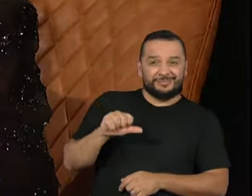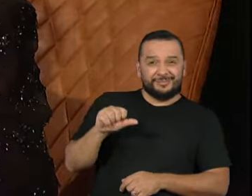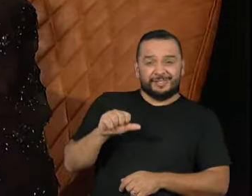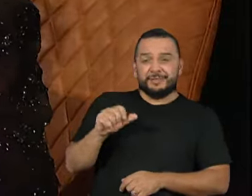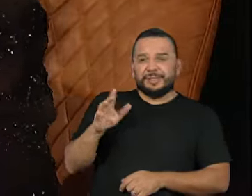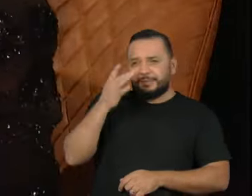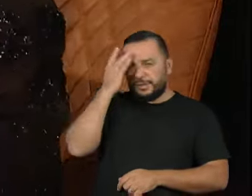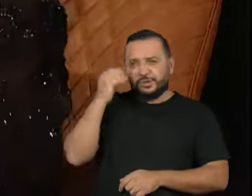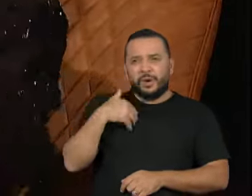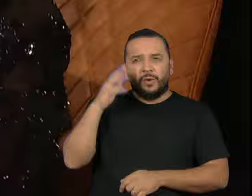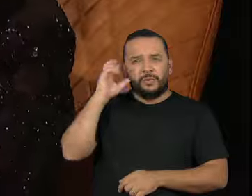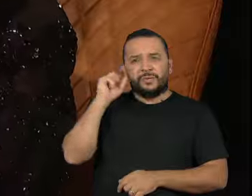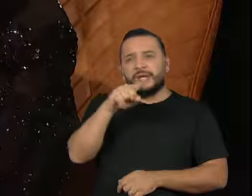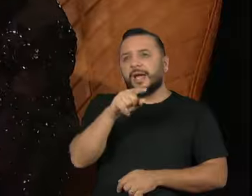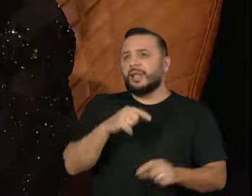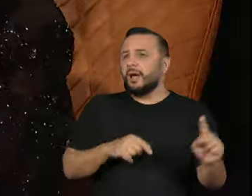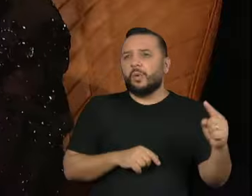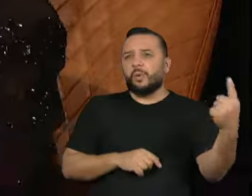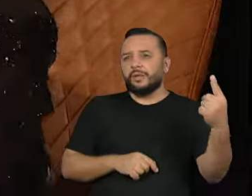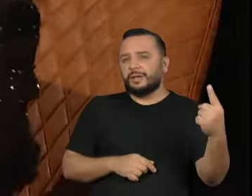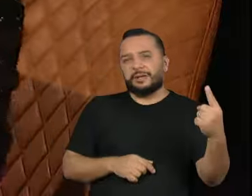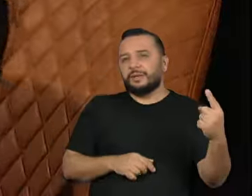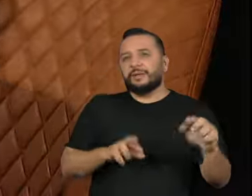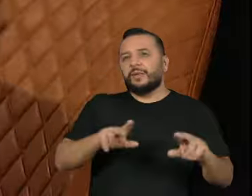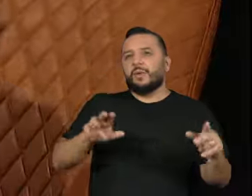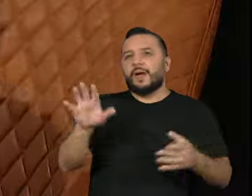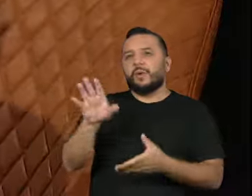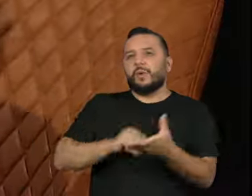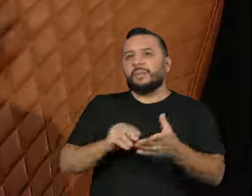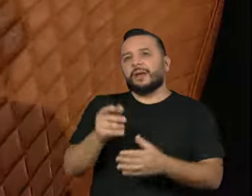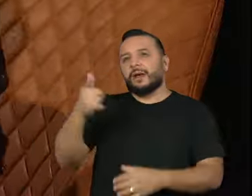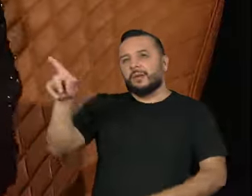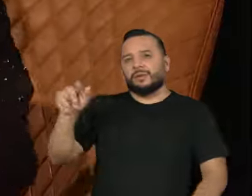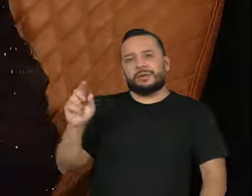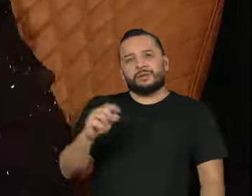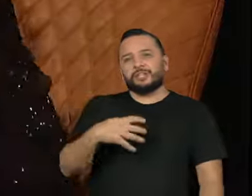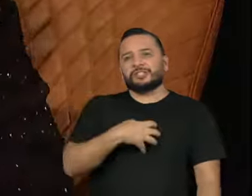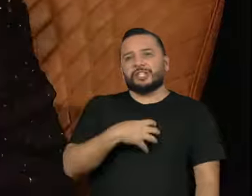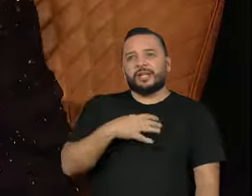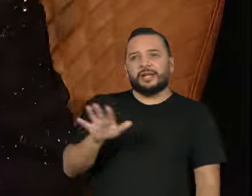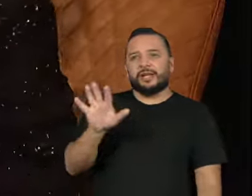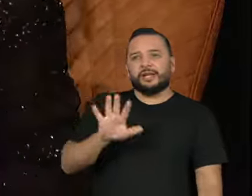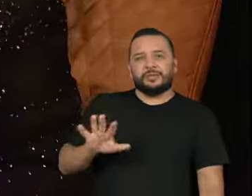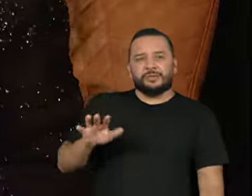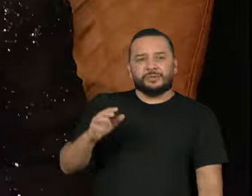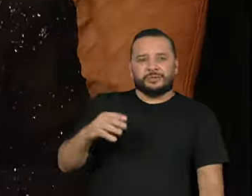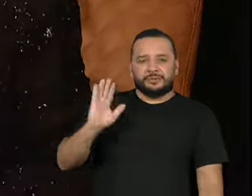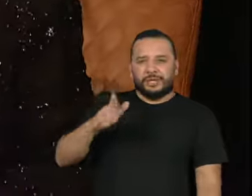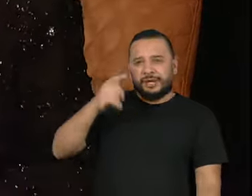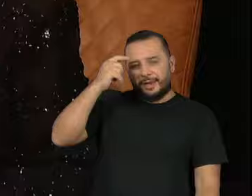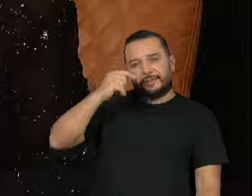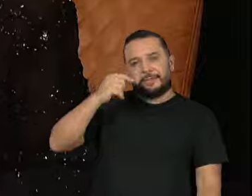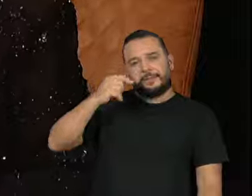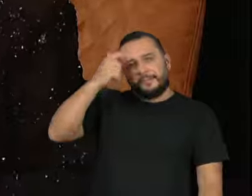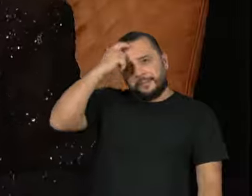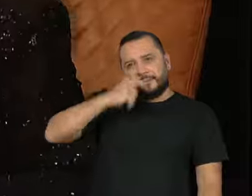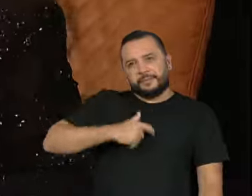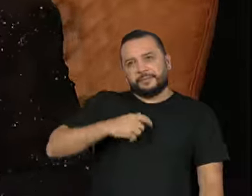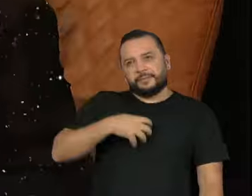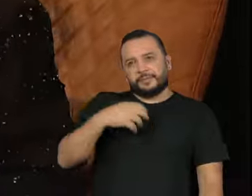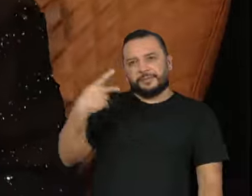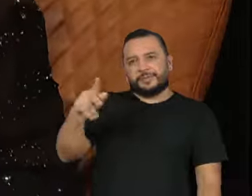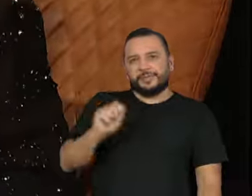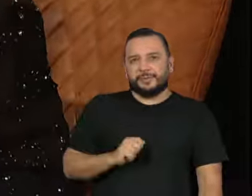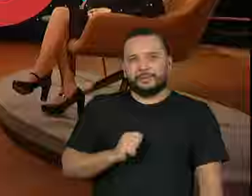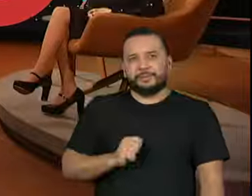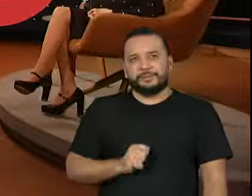ouvir você, dizer, nossa, é a Claudete, né? É você criar o teu estilo, a personalidade, né, o teu som. E ela foi uma grande mestre,